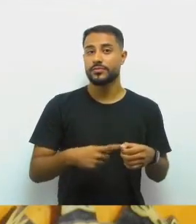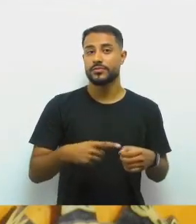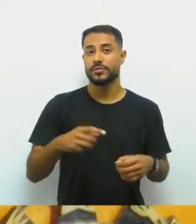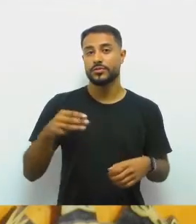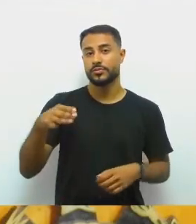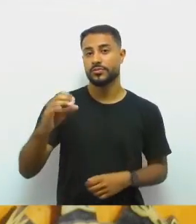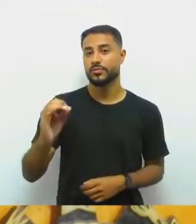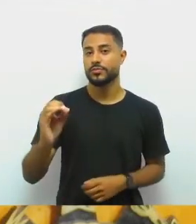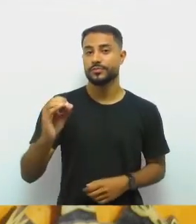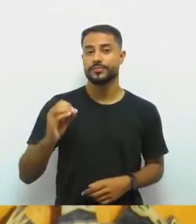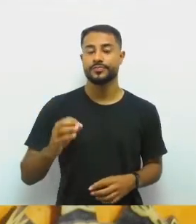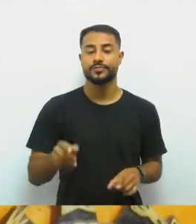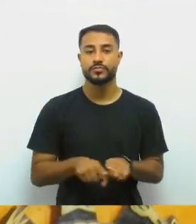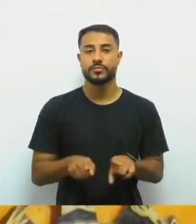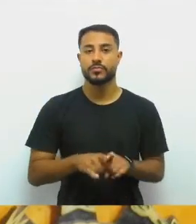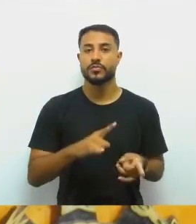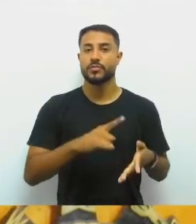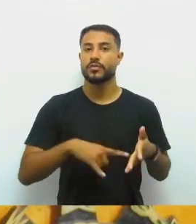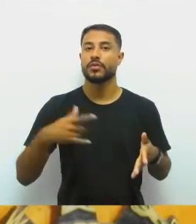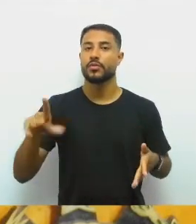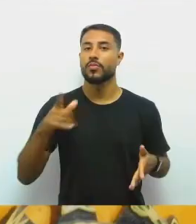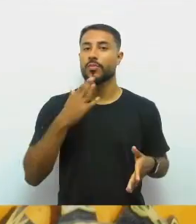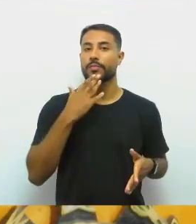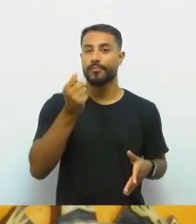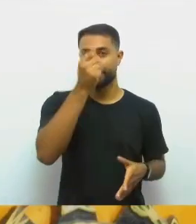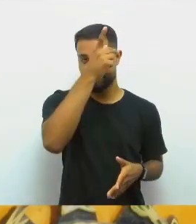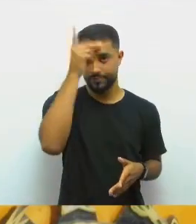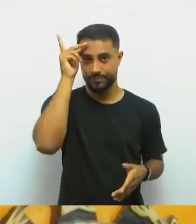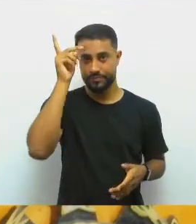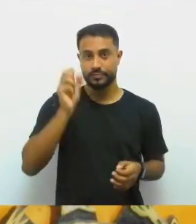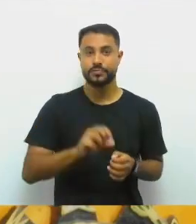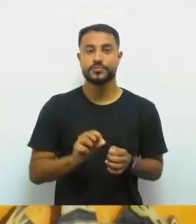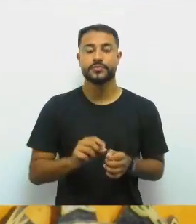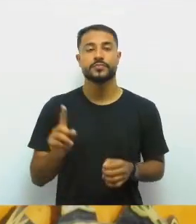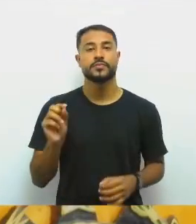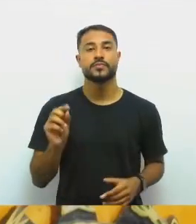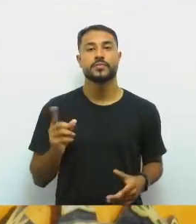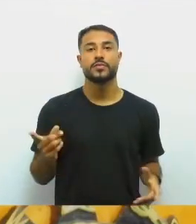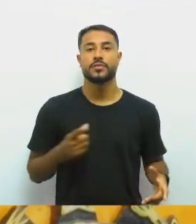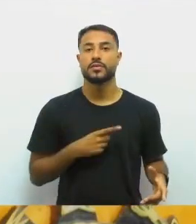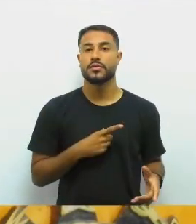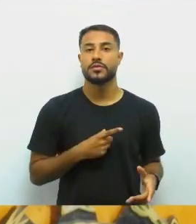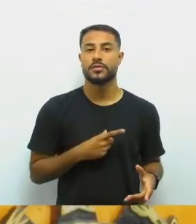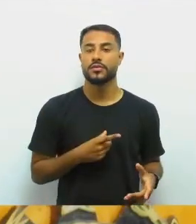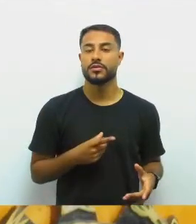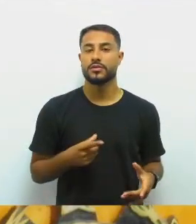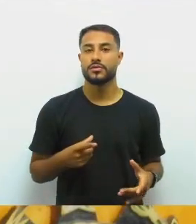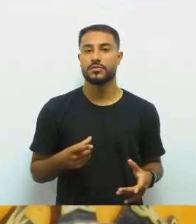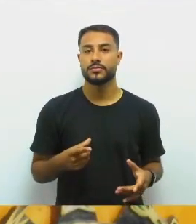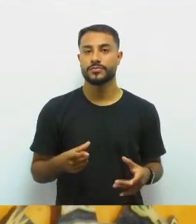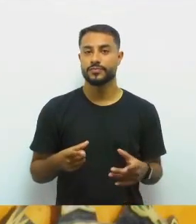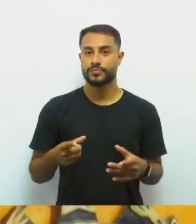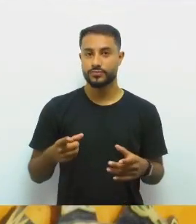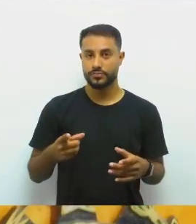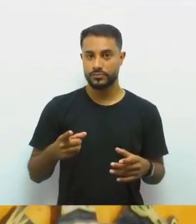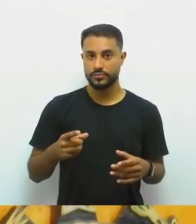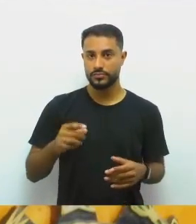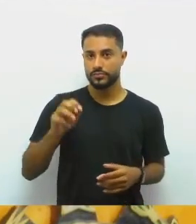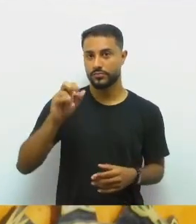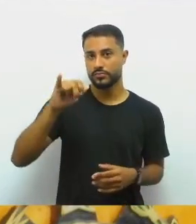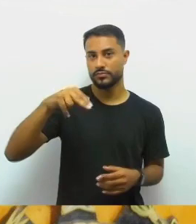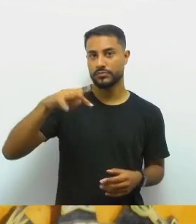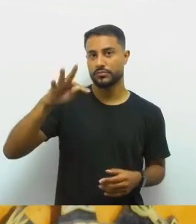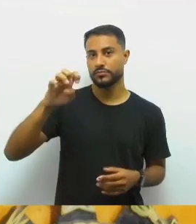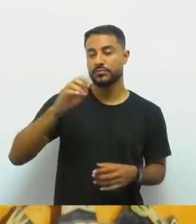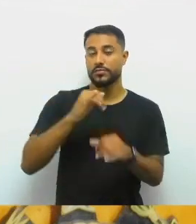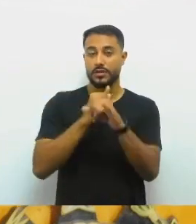Monsuaba. Indicação 3414, indicando ao prefeito municipal a instalação de rede pública de internet, sem fio,